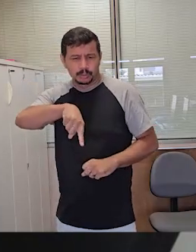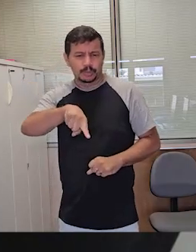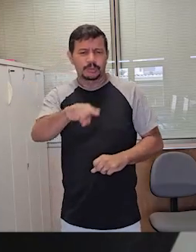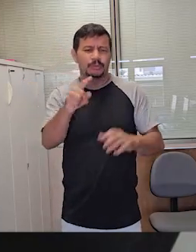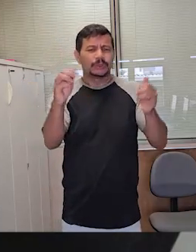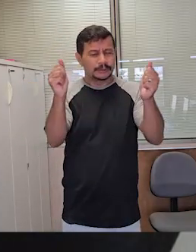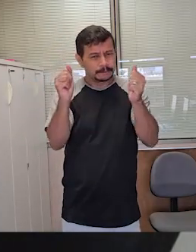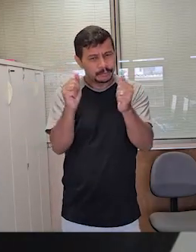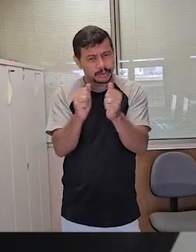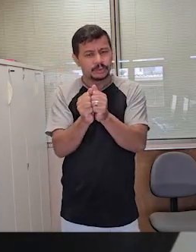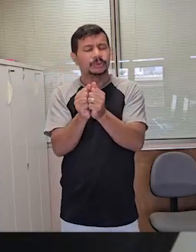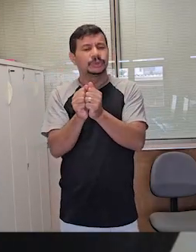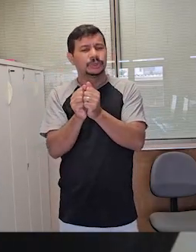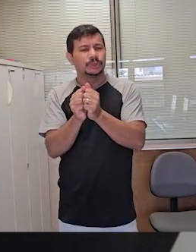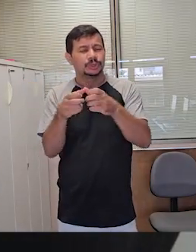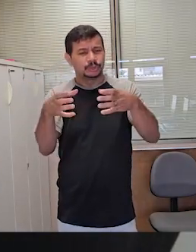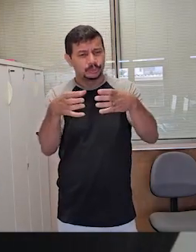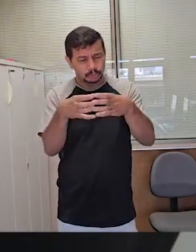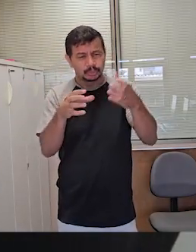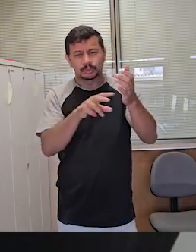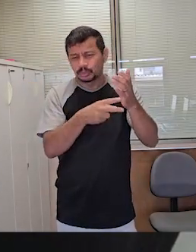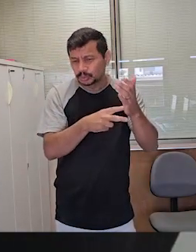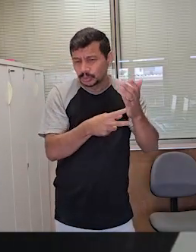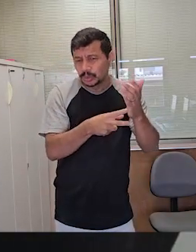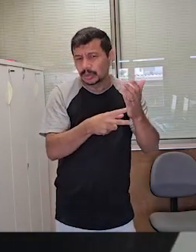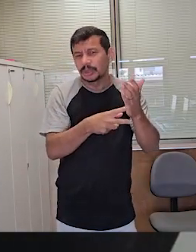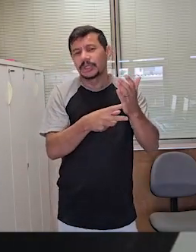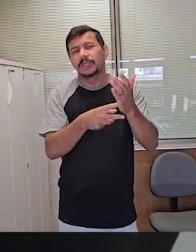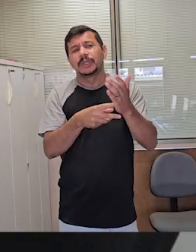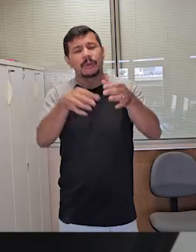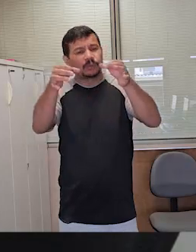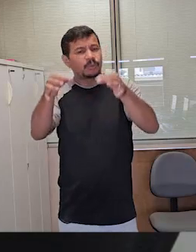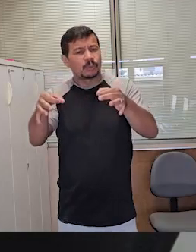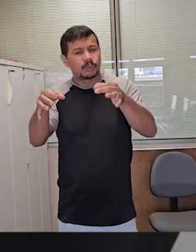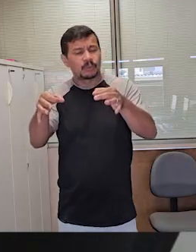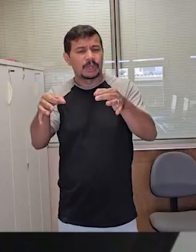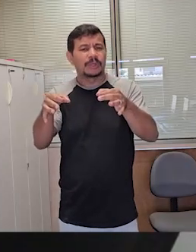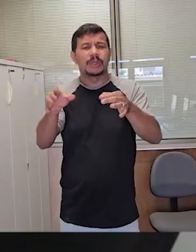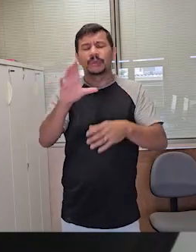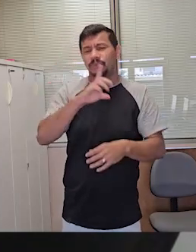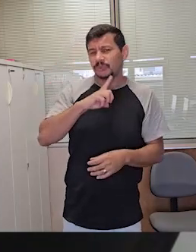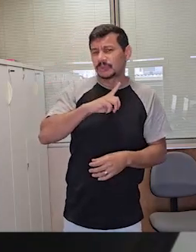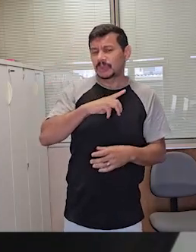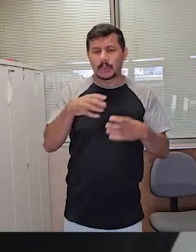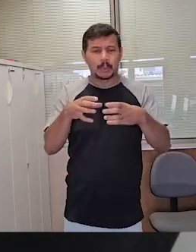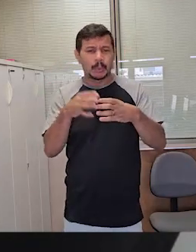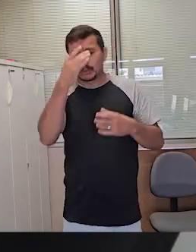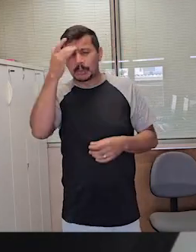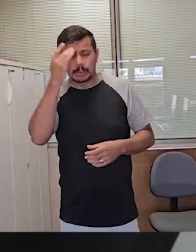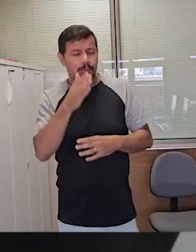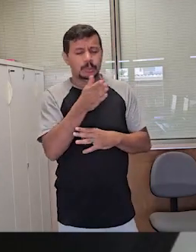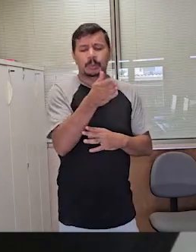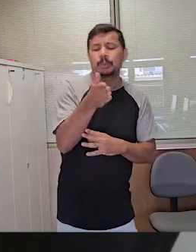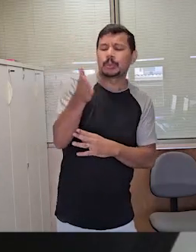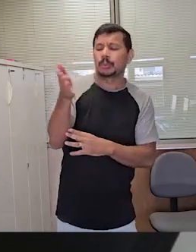temos uma representação desses trabalhadores, que os sindicatos, de certa forma, vão ter as suas delegações e vão